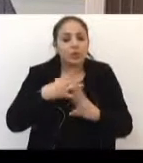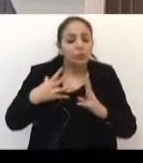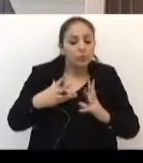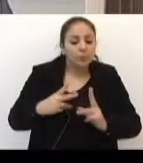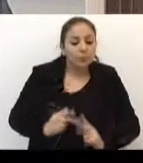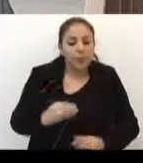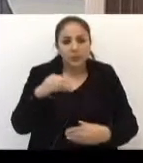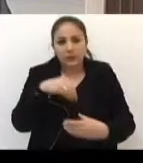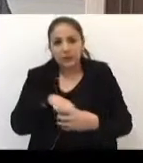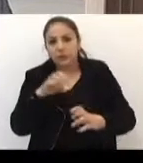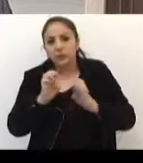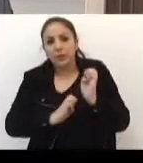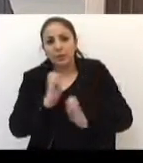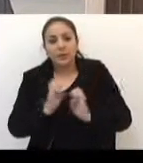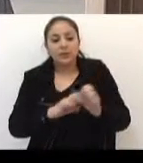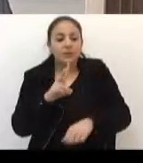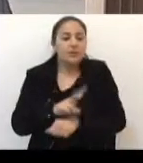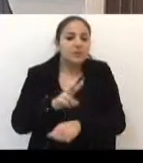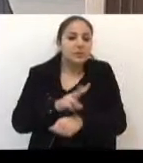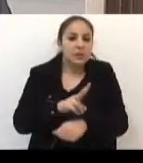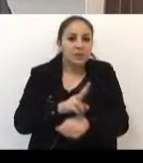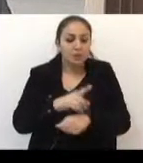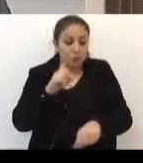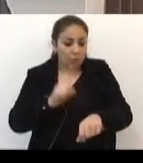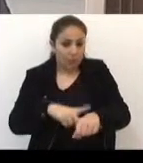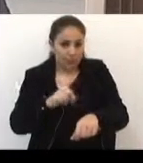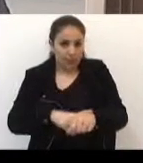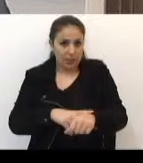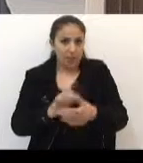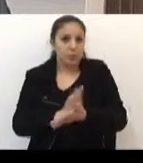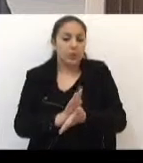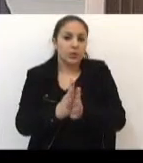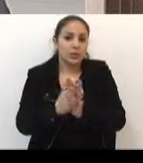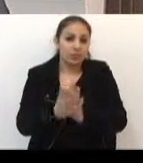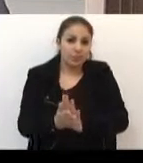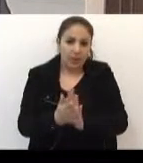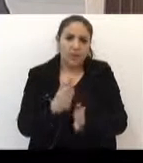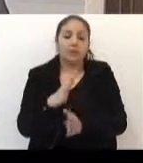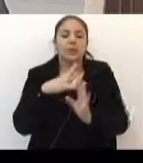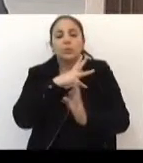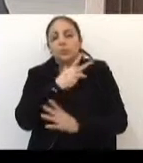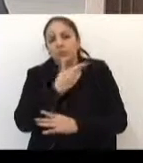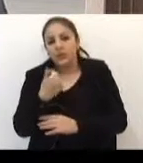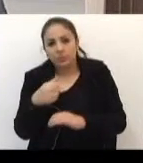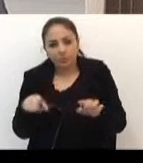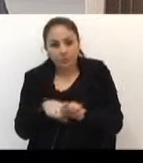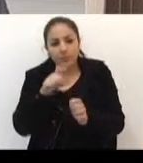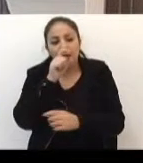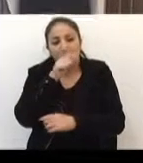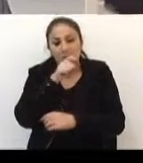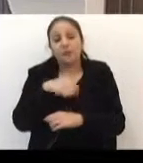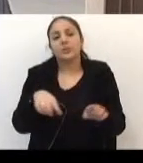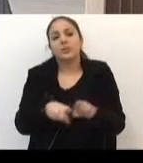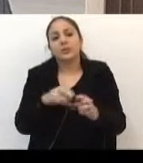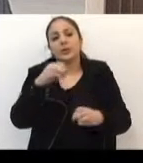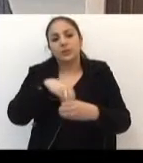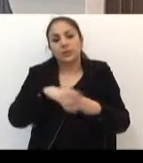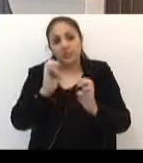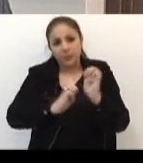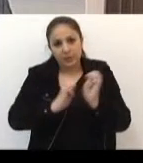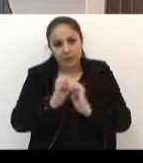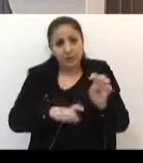Ou seja, para fazer a fiscalização durante o abate dos animais, das aves nas empresas. Isso é por